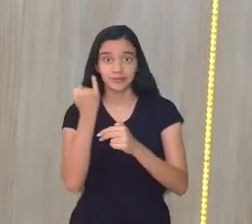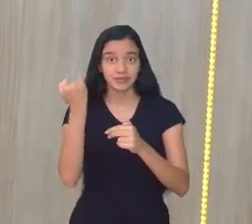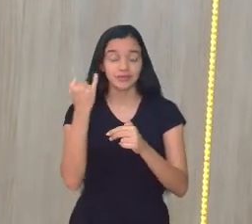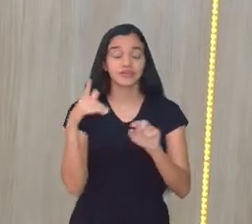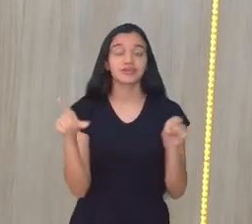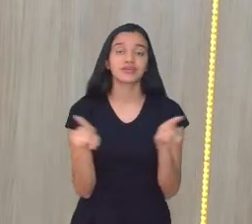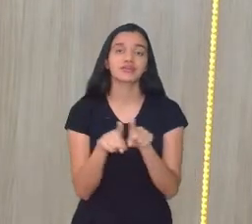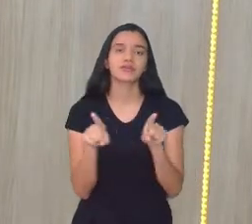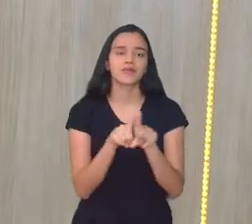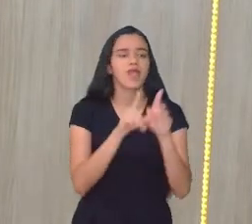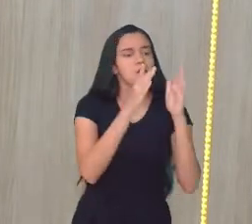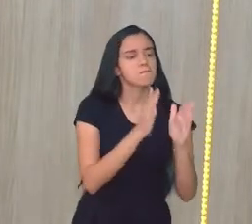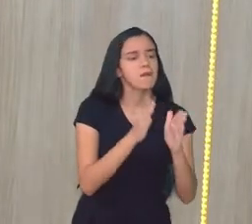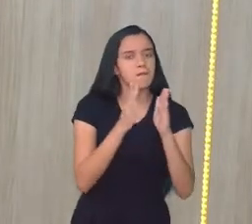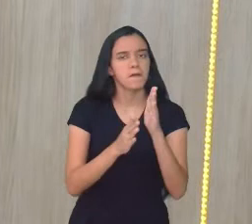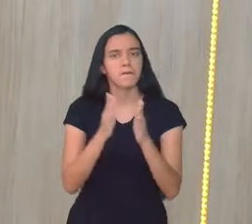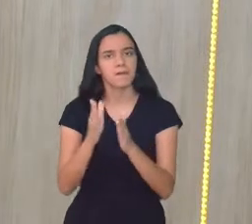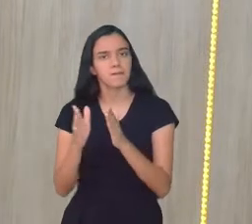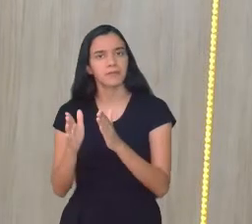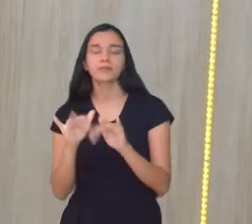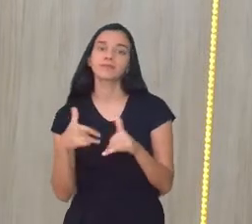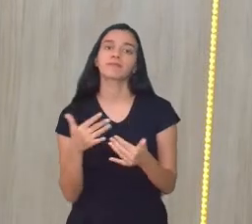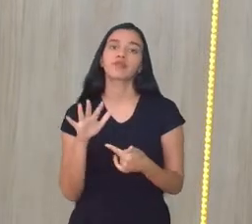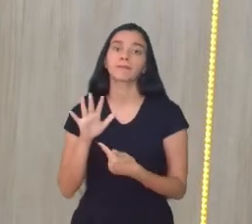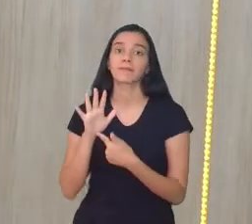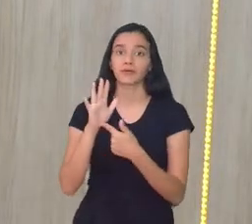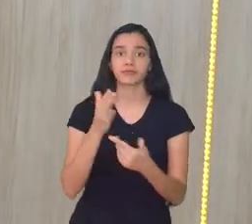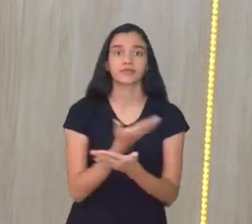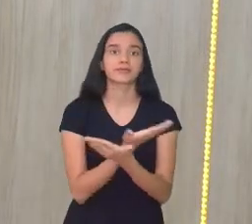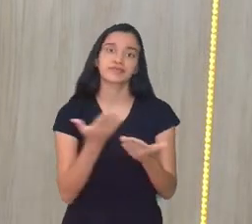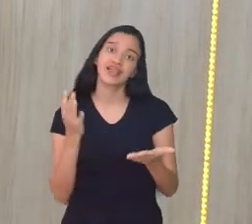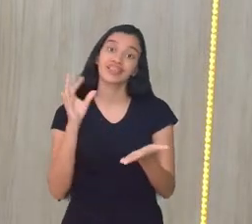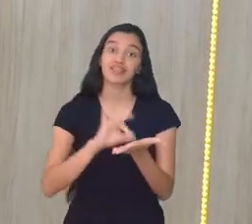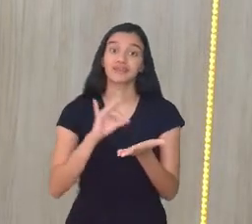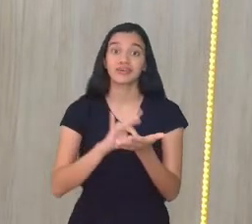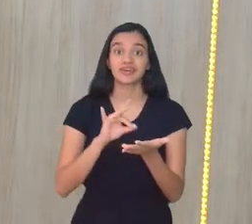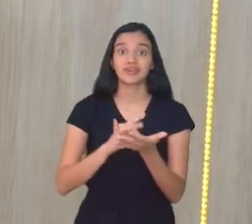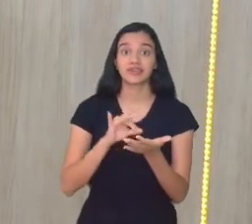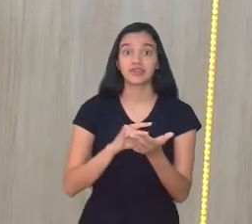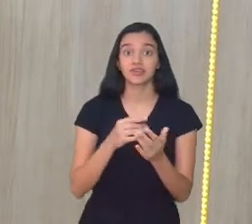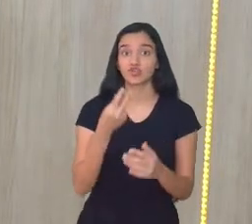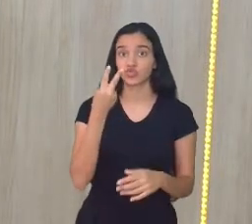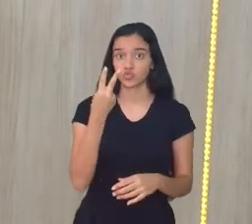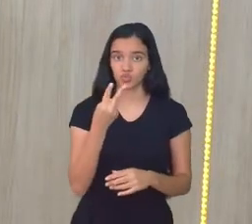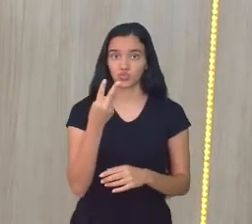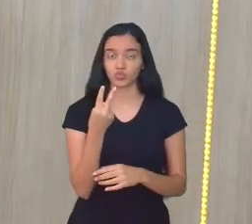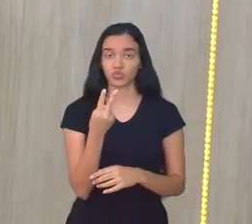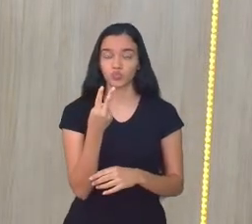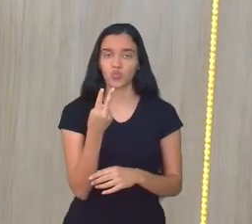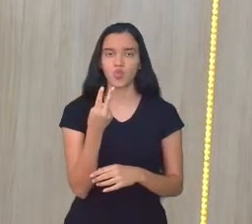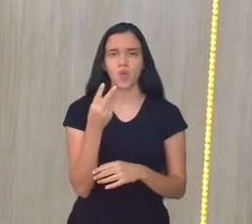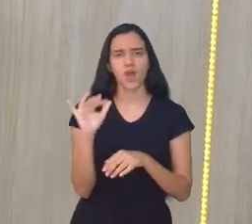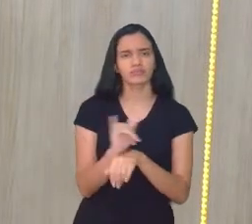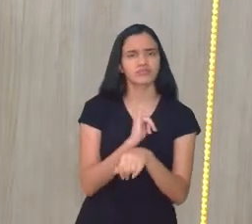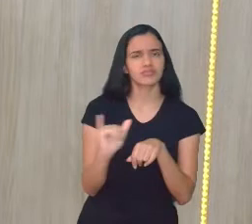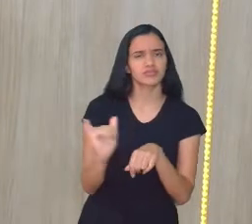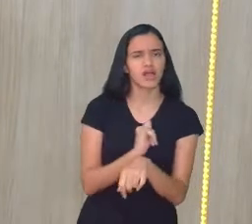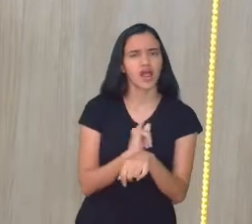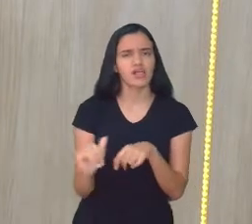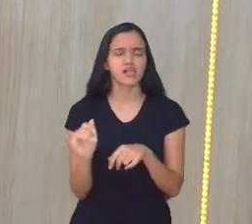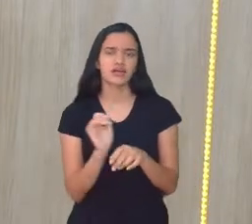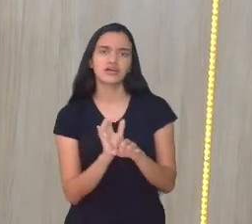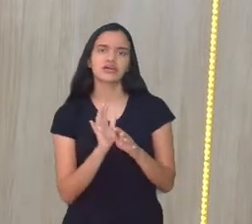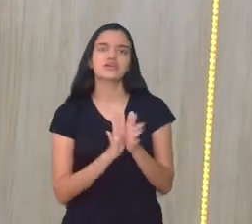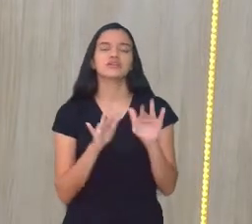fazer o passo a passo, mostrando para vocês. Na verdade, eu vou trazer duas maneiras diferentes, porque eu